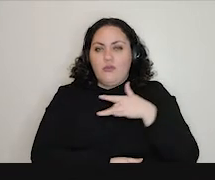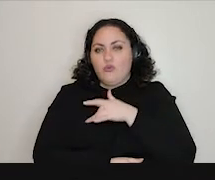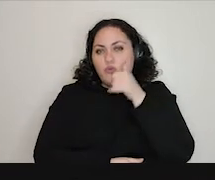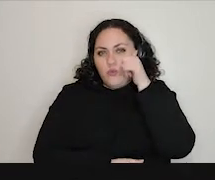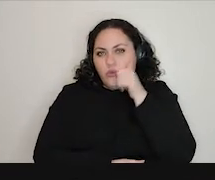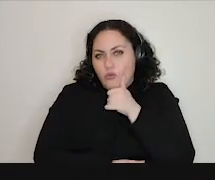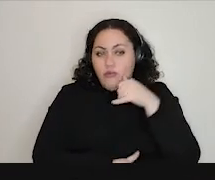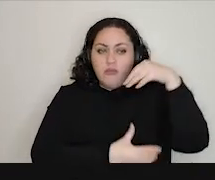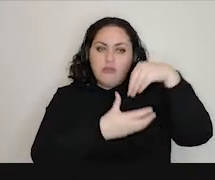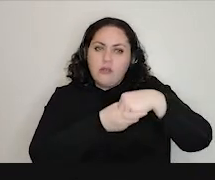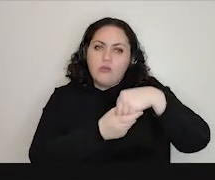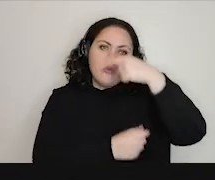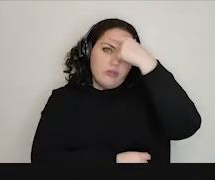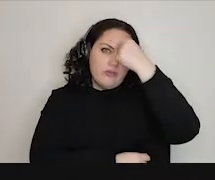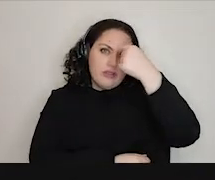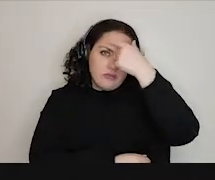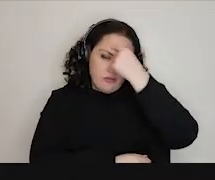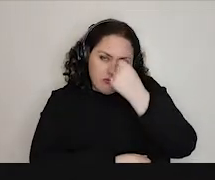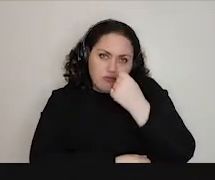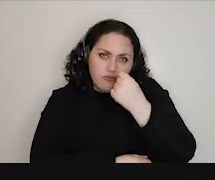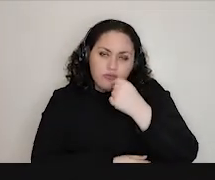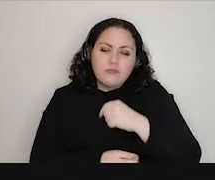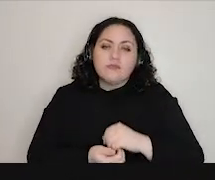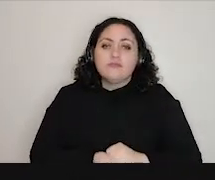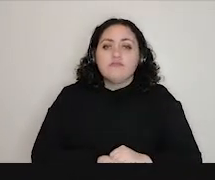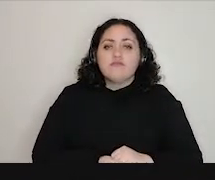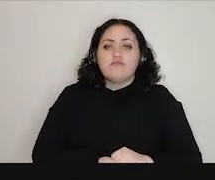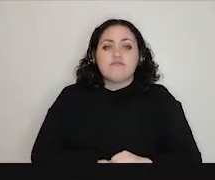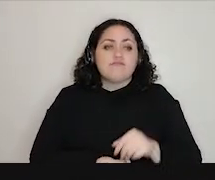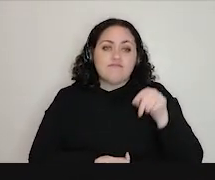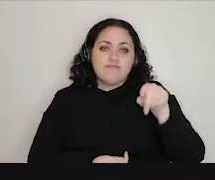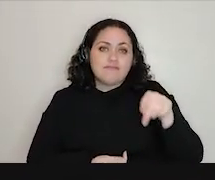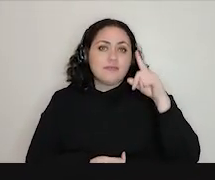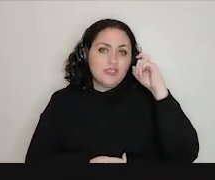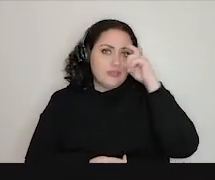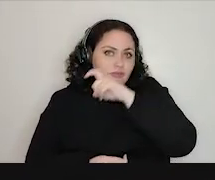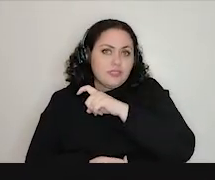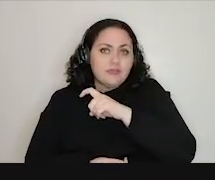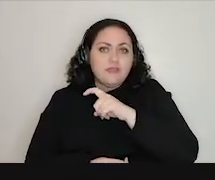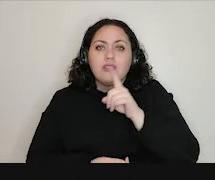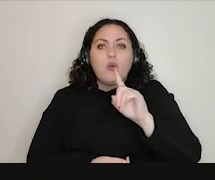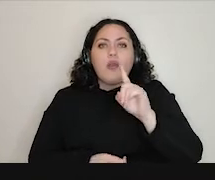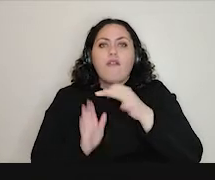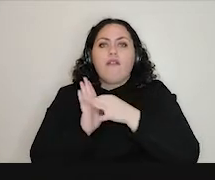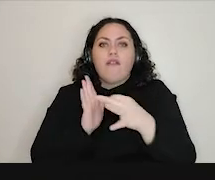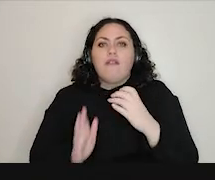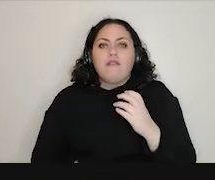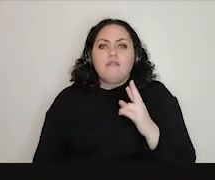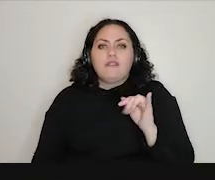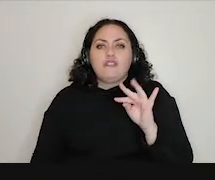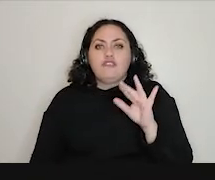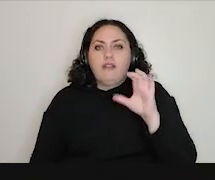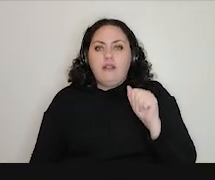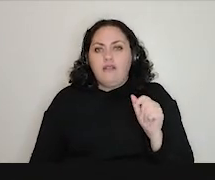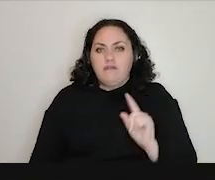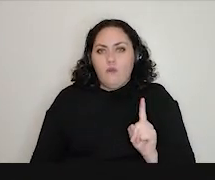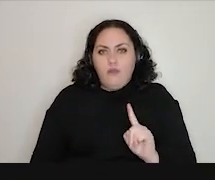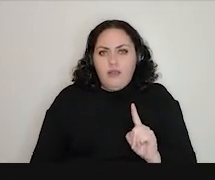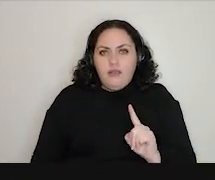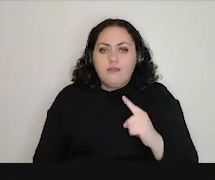numa universidade, né, e isso é difícil, tá, pessoal? Não é uma crítica, é porque a gente ainda não